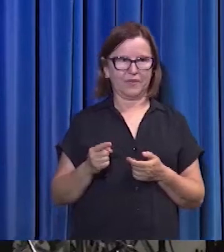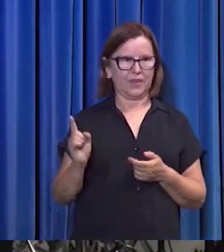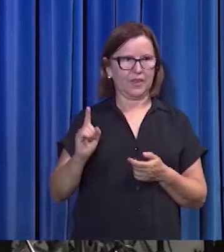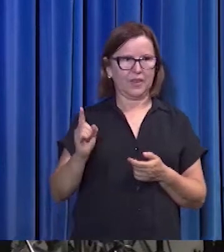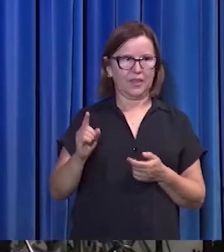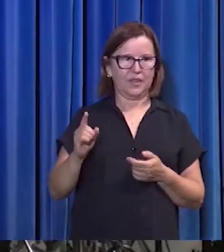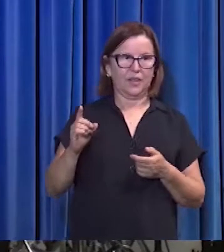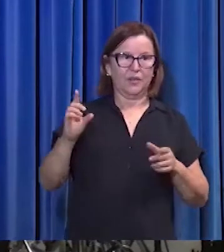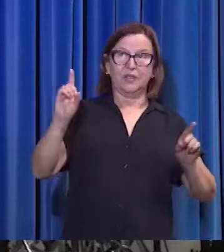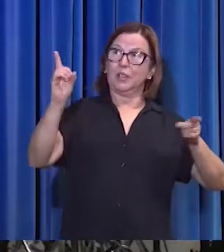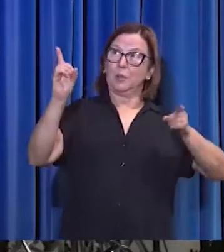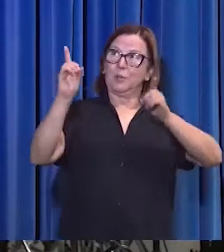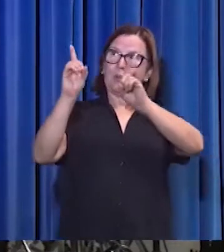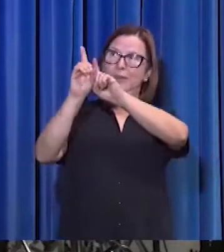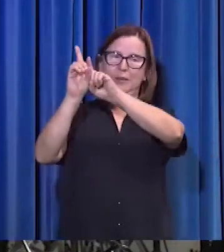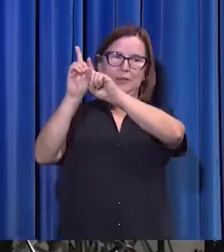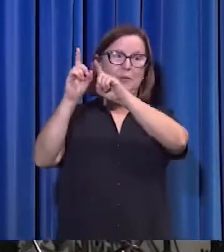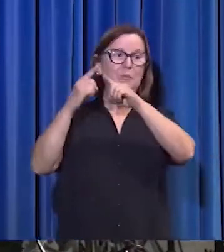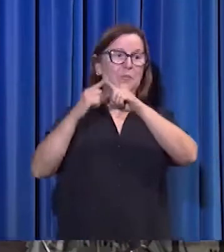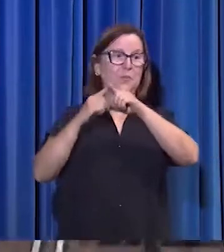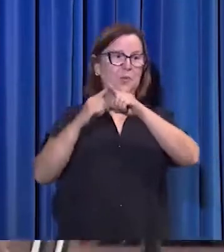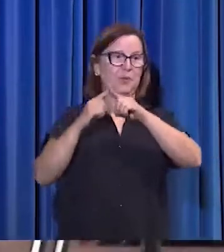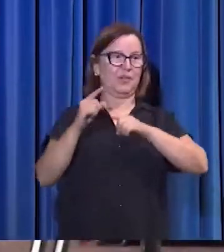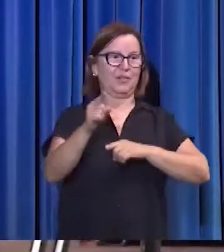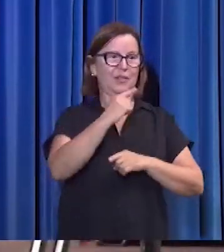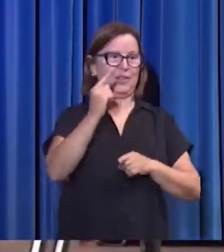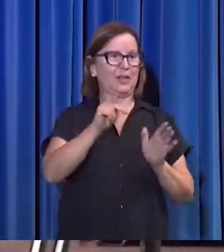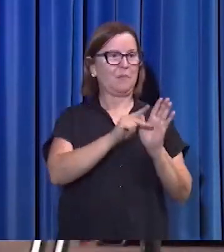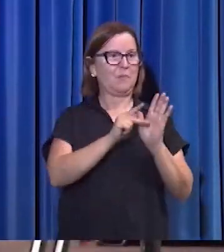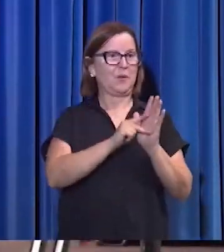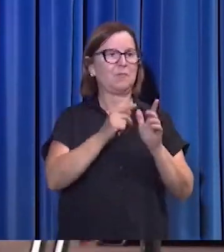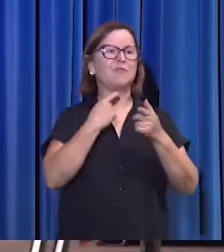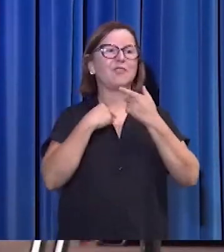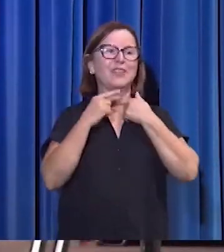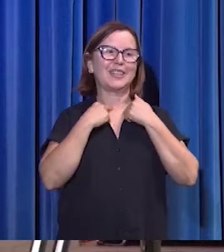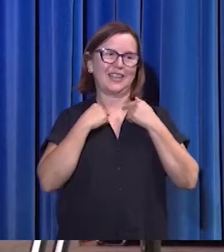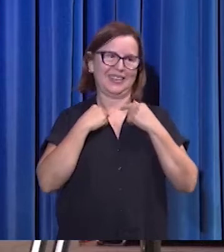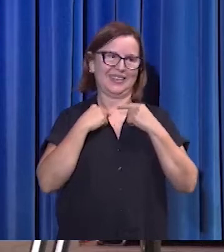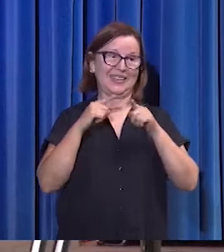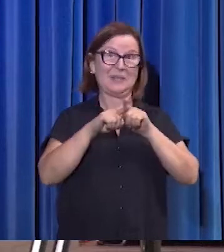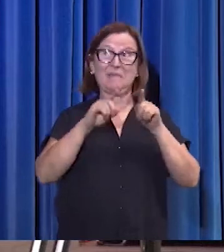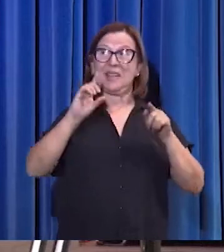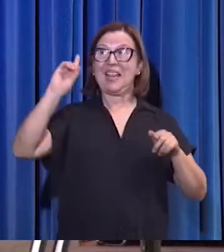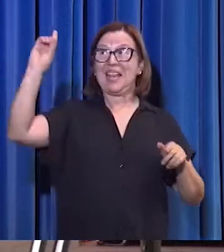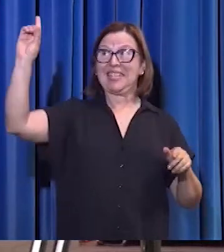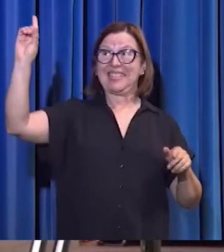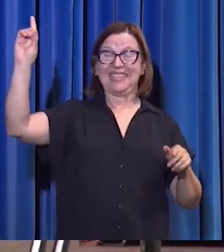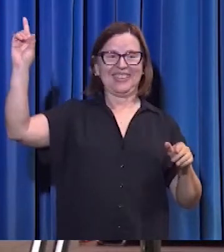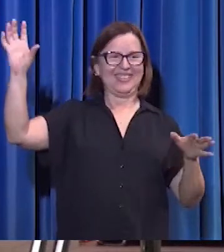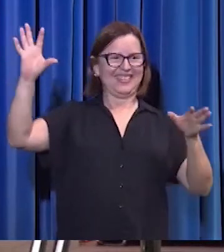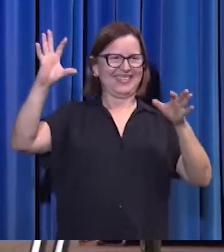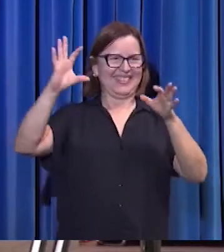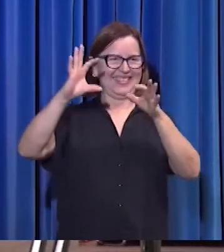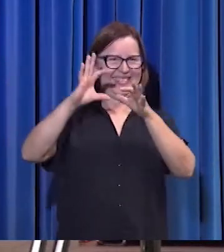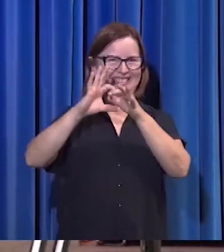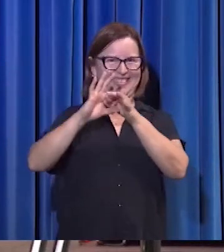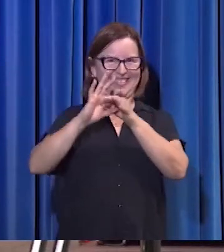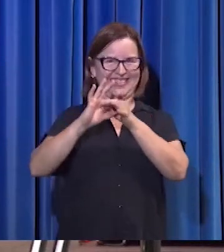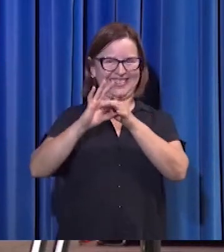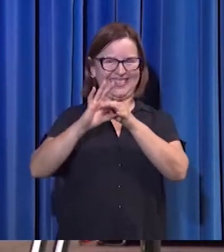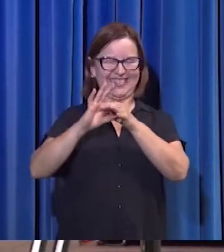para Deus. Mas é Deus que nos reconcilia com Ele.